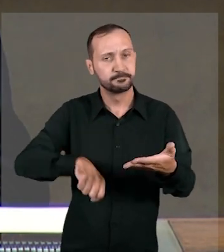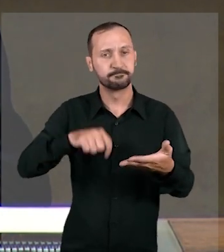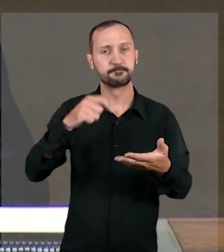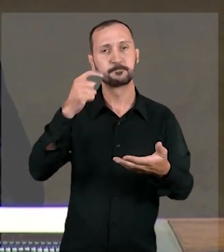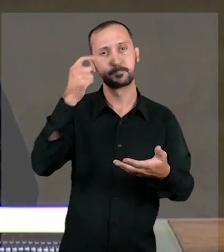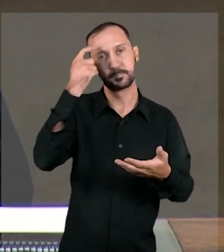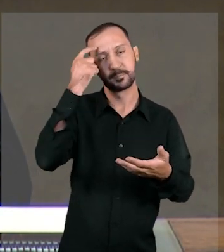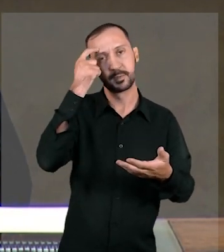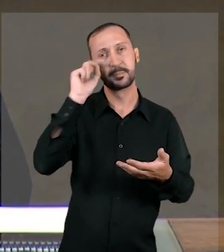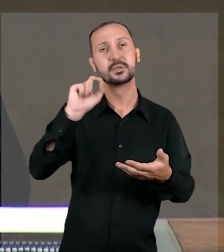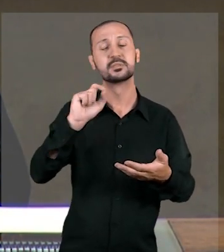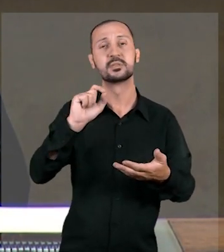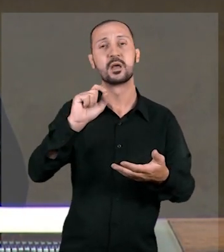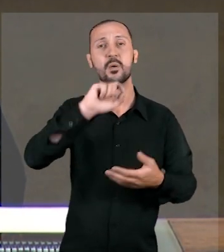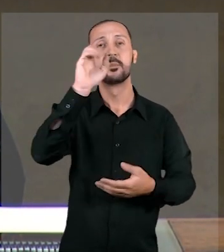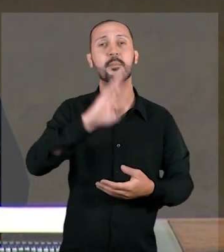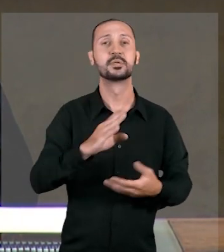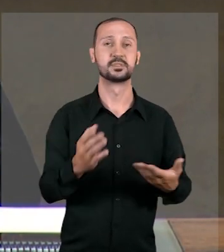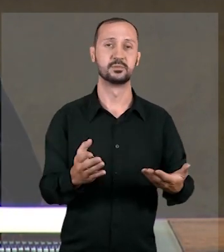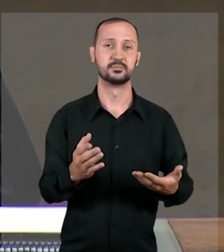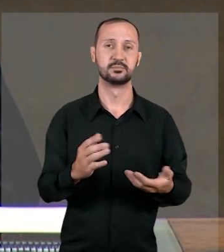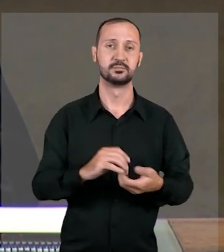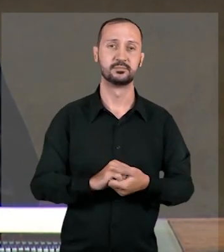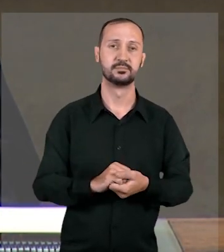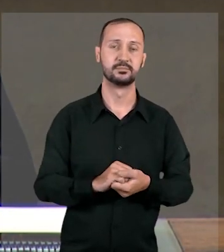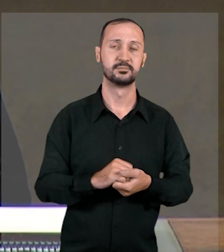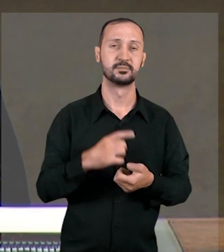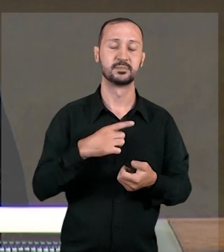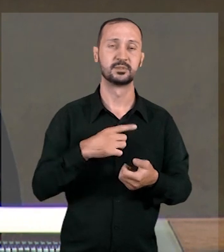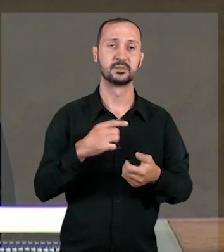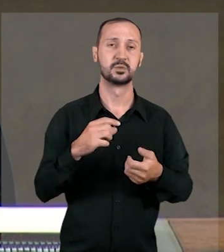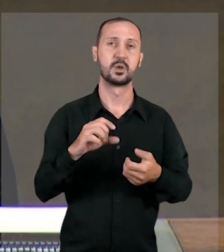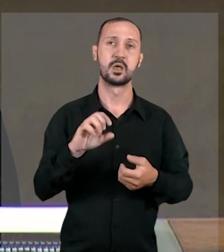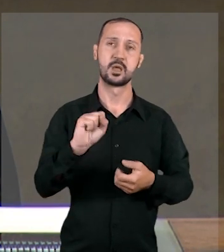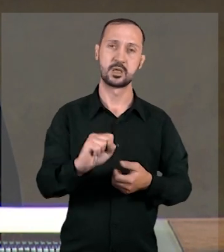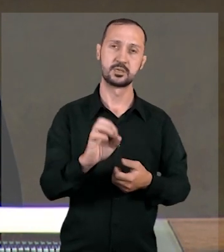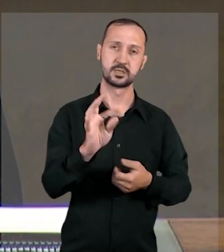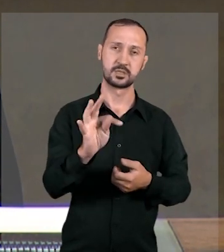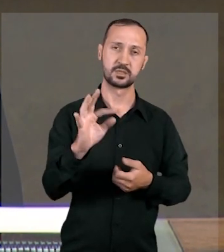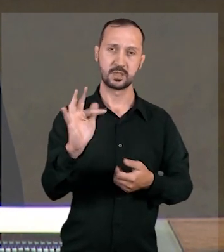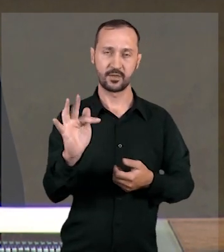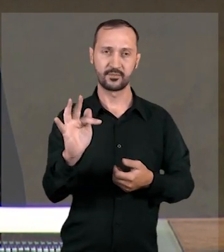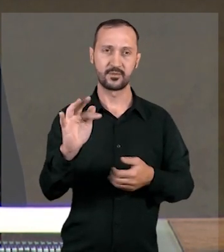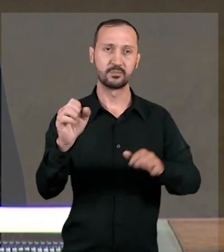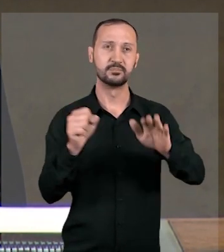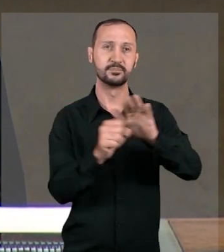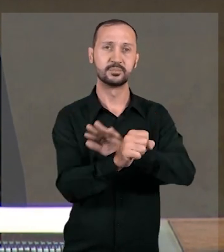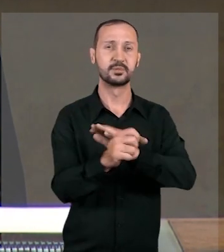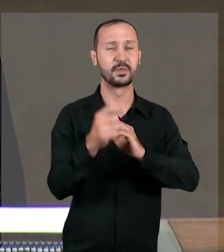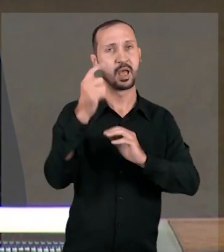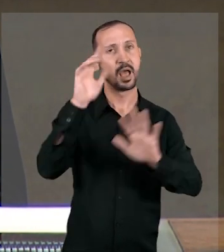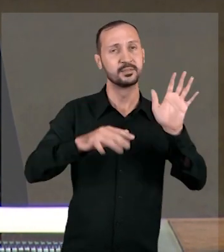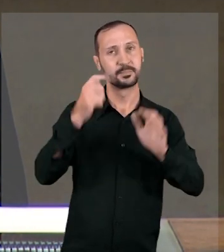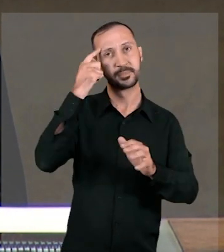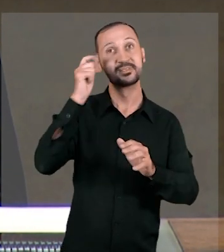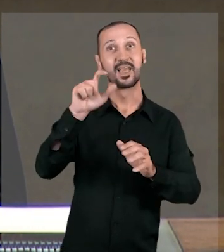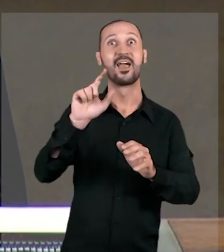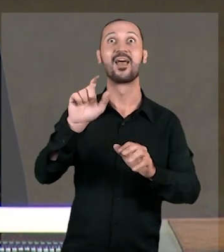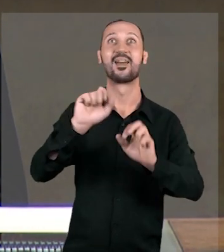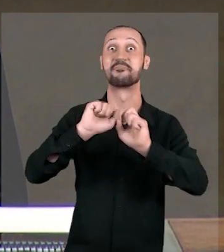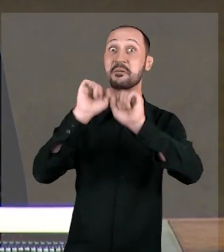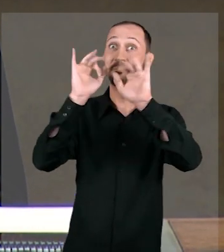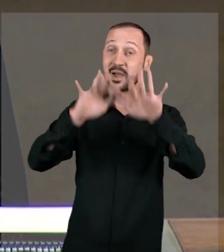e pensar o Brasil. Fui parar no Supremo, tem dias que eu acho que foi uma